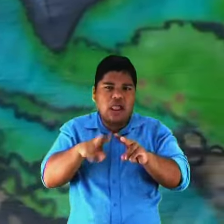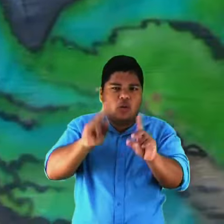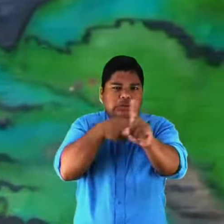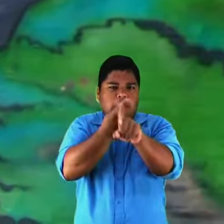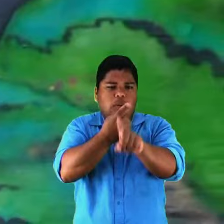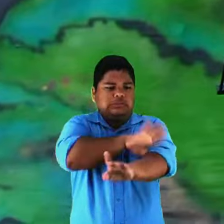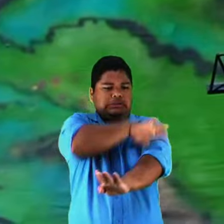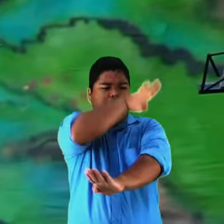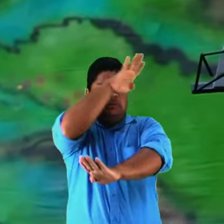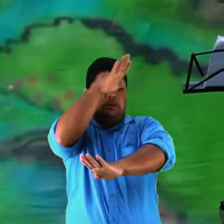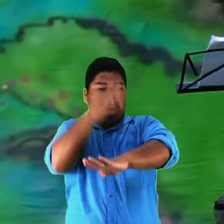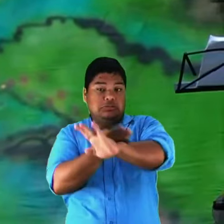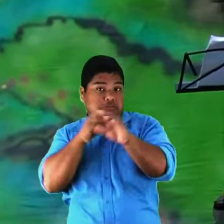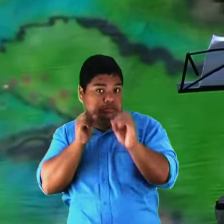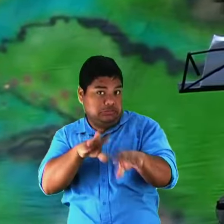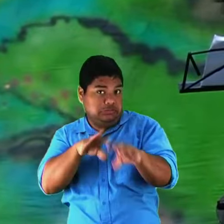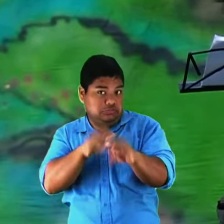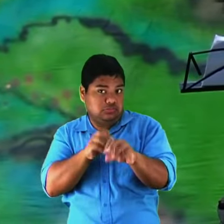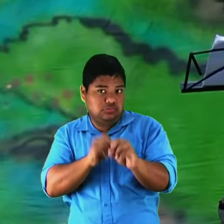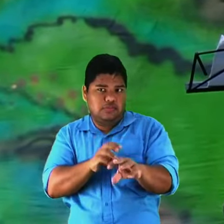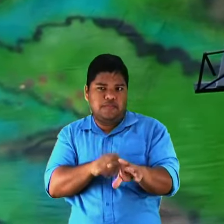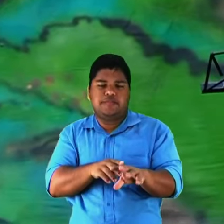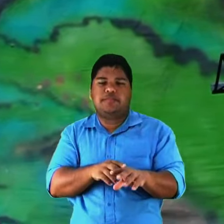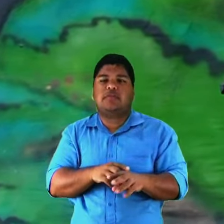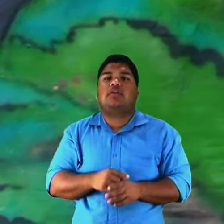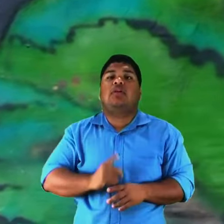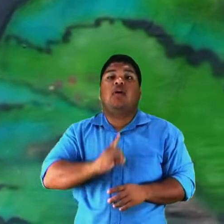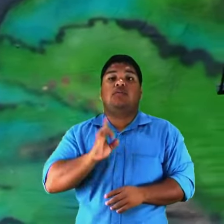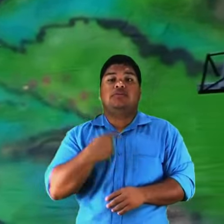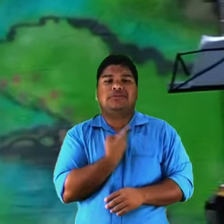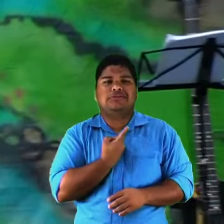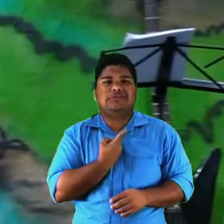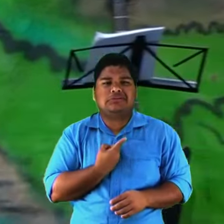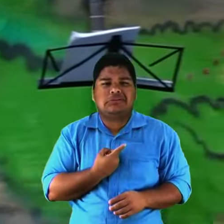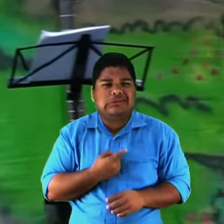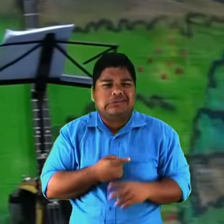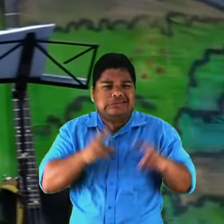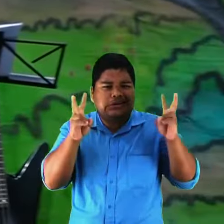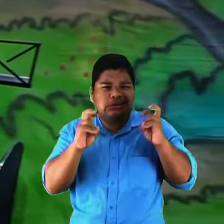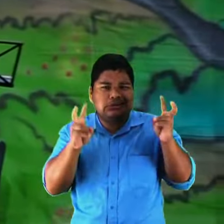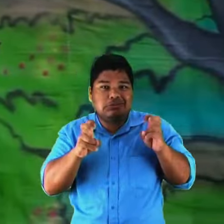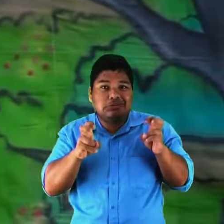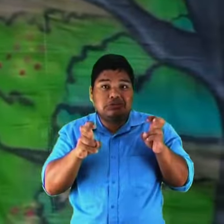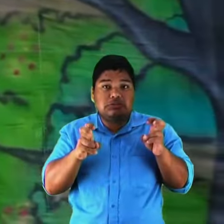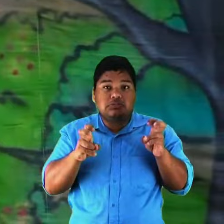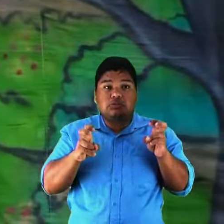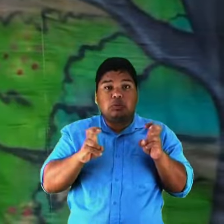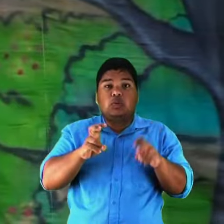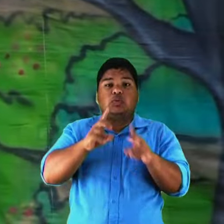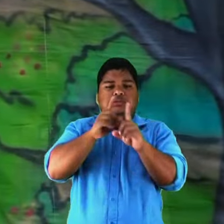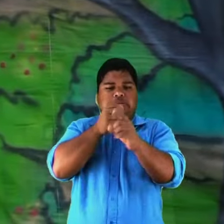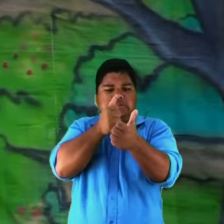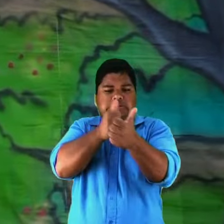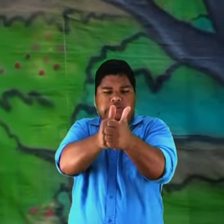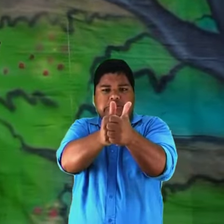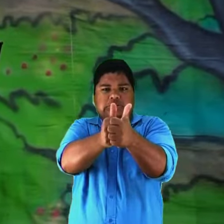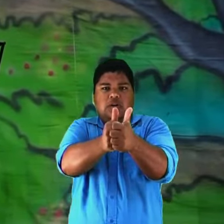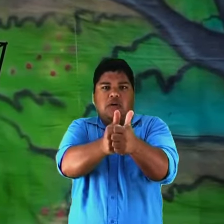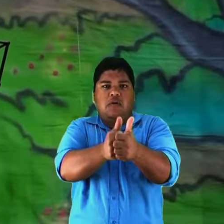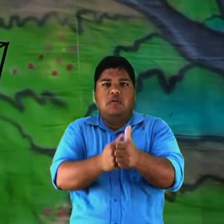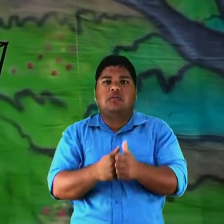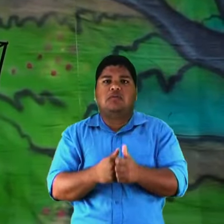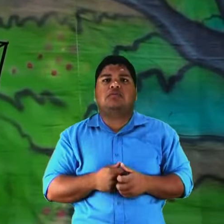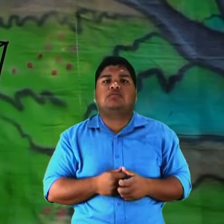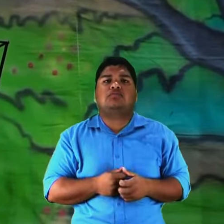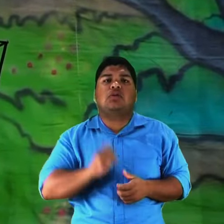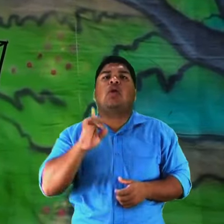a gente observa ali aquele trecho falando para os discípulos: vós sois o